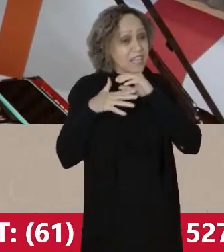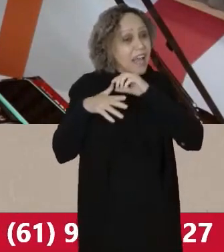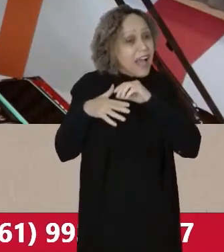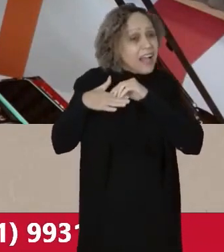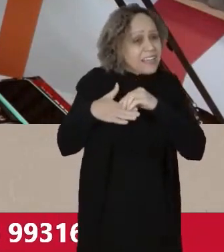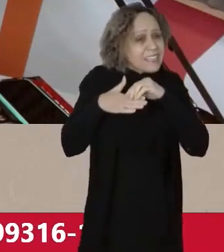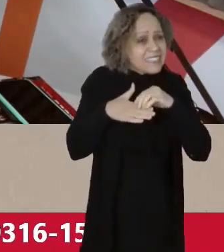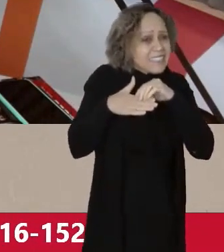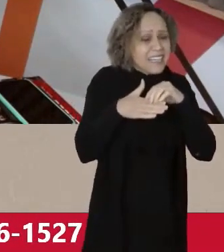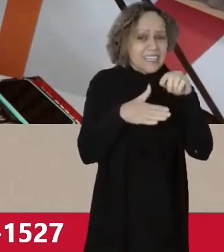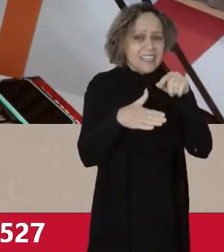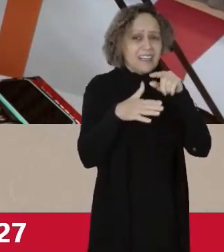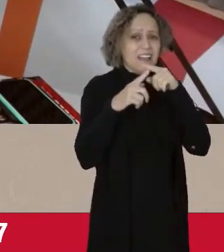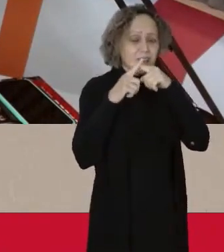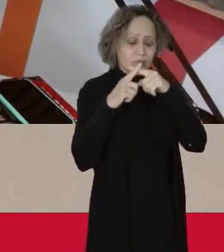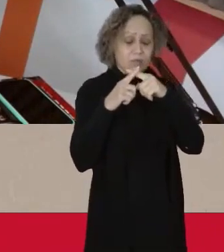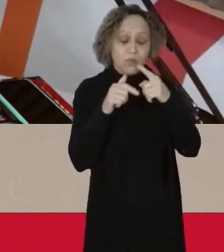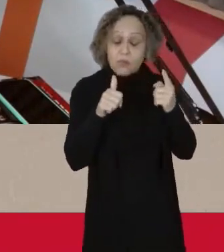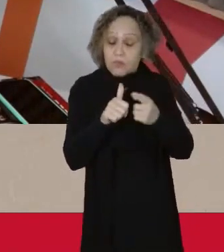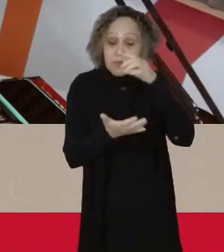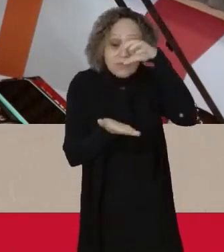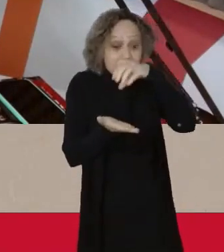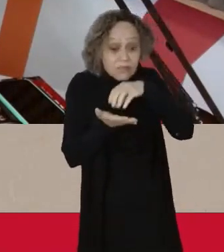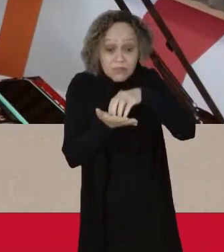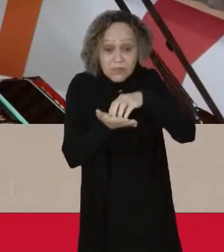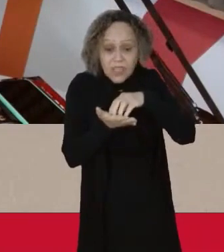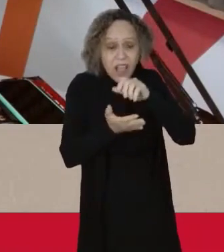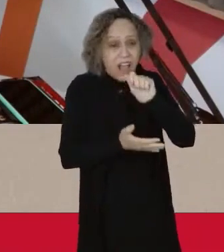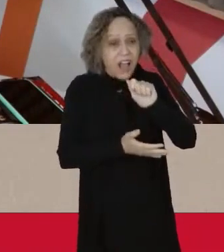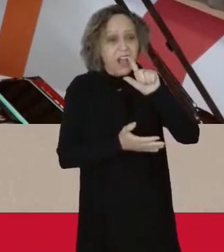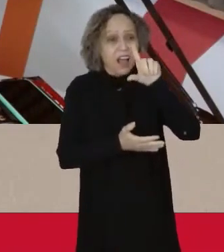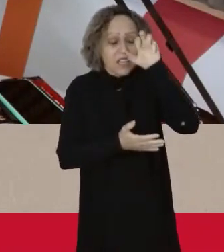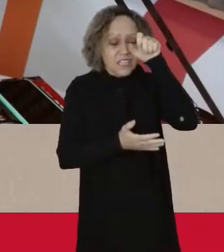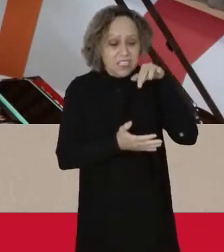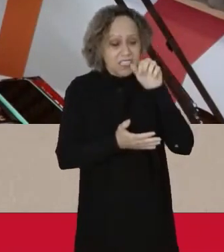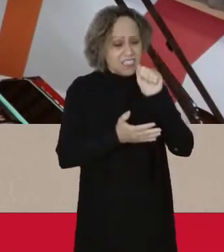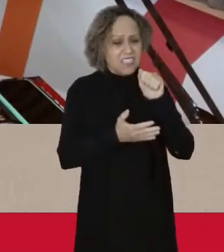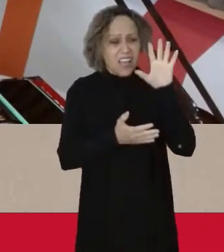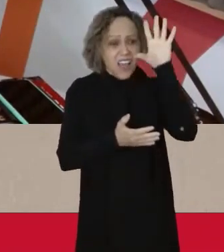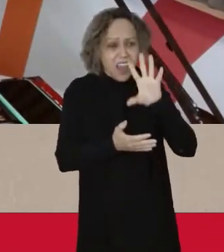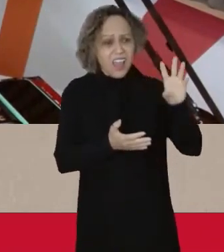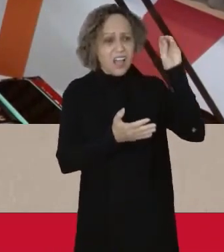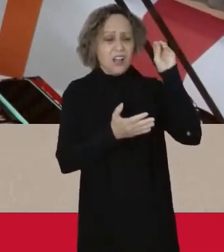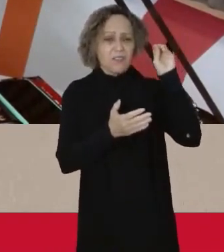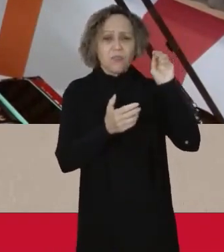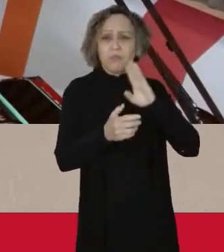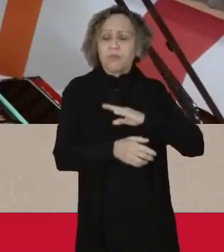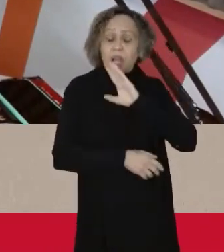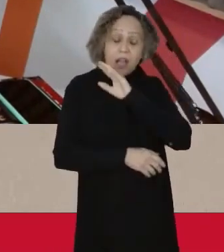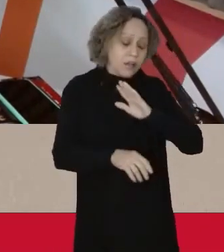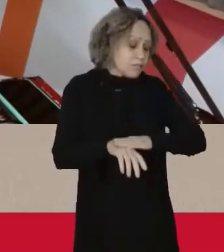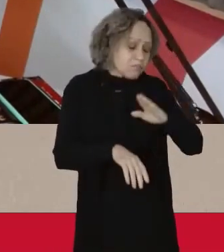centro teológico do mundo foi Alexandria, que é a África. O maior teólogo católico do mundo é Agostinho de Hipona,